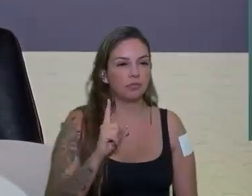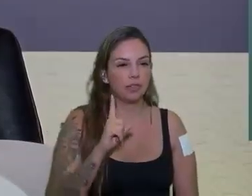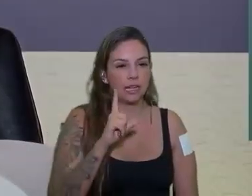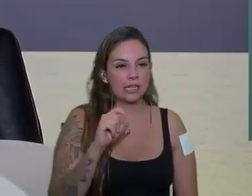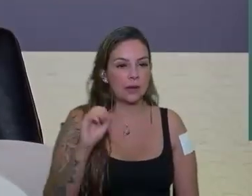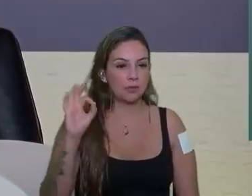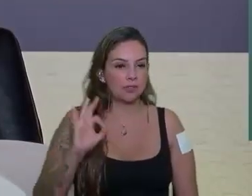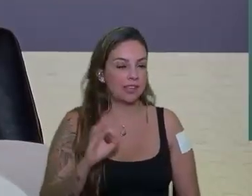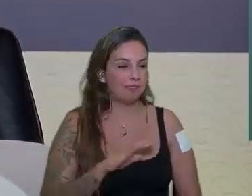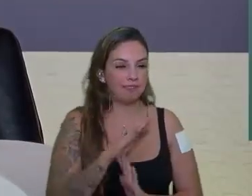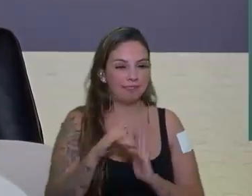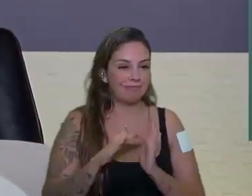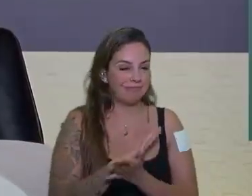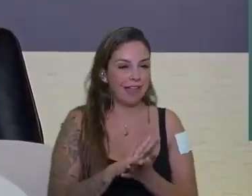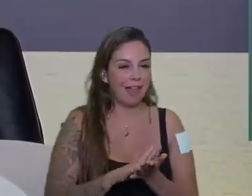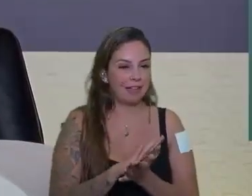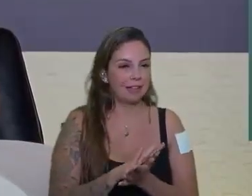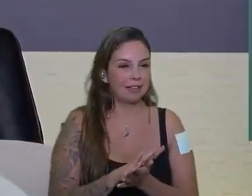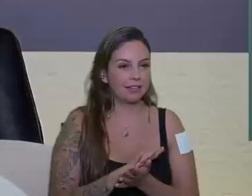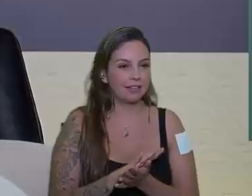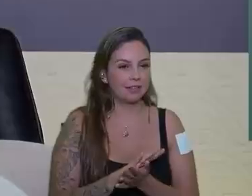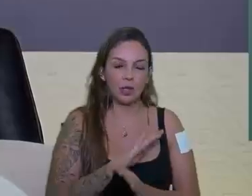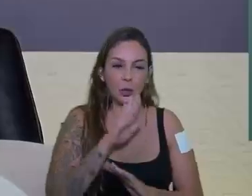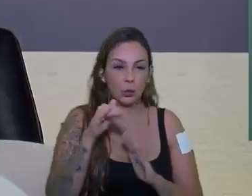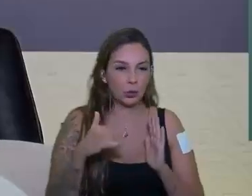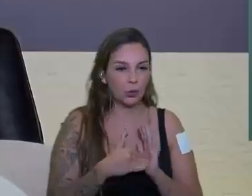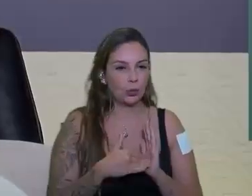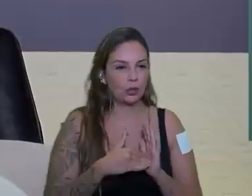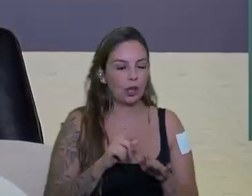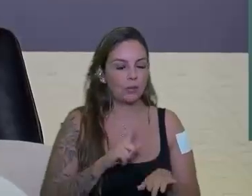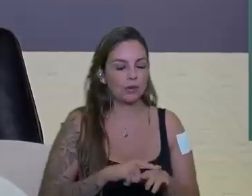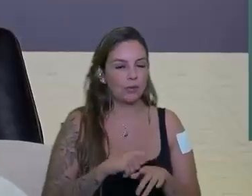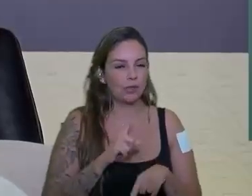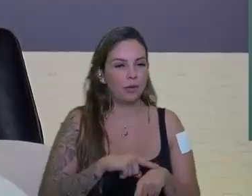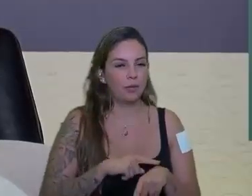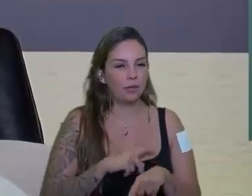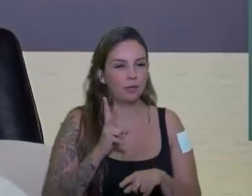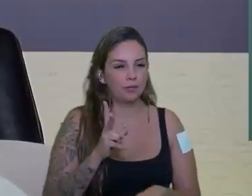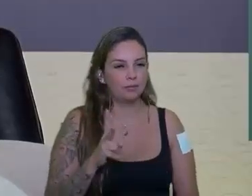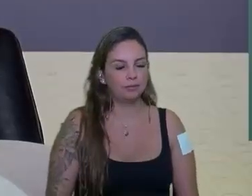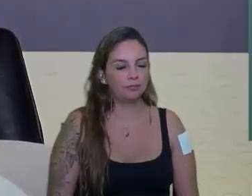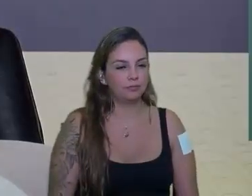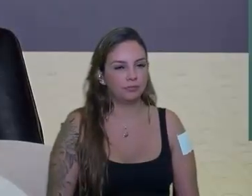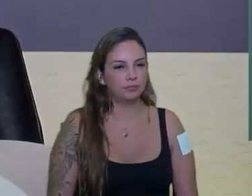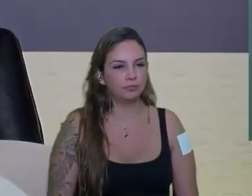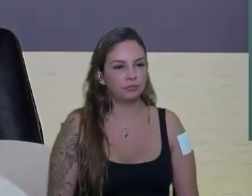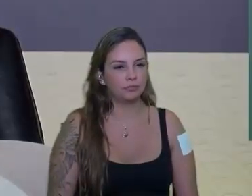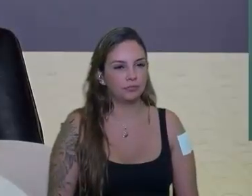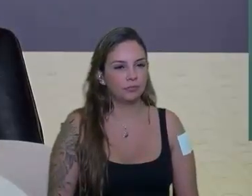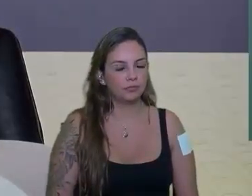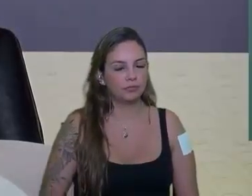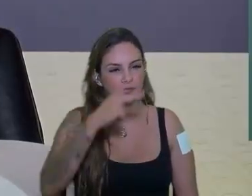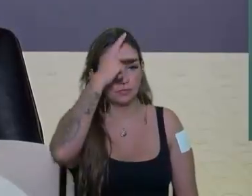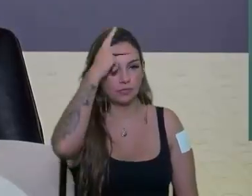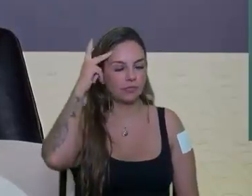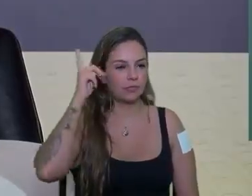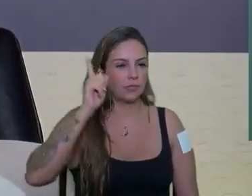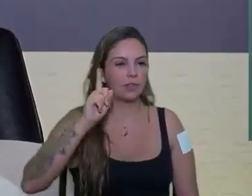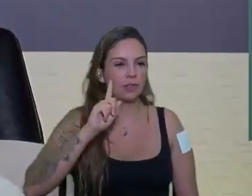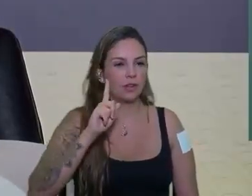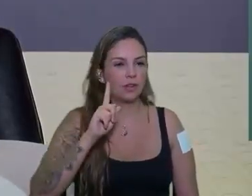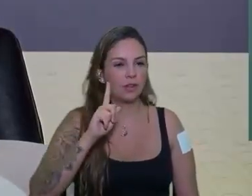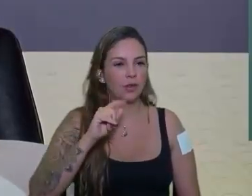100% nada e, portanto, ser tudo ao mesmo tempo. E eu acho que o Pessoa ele não